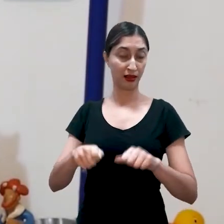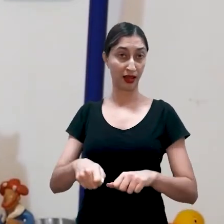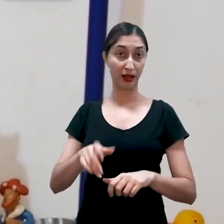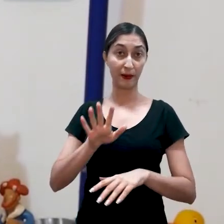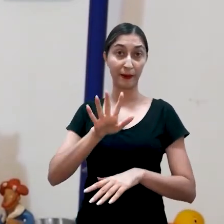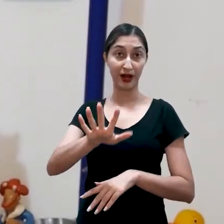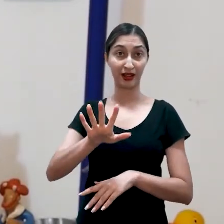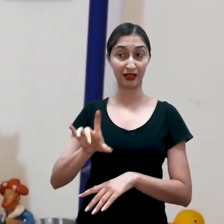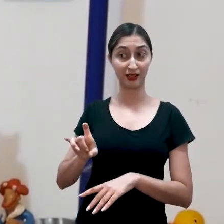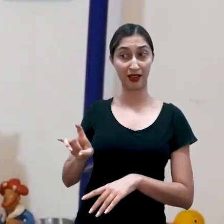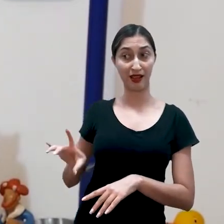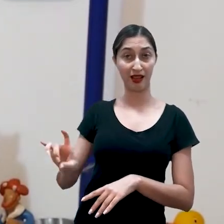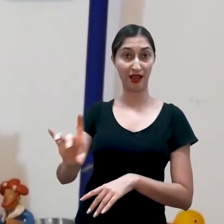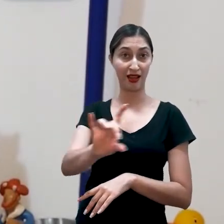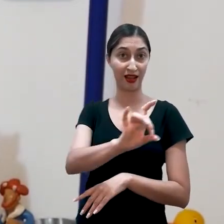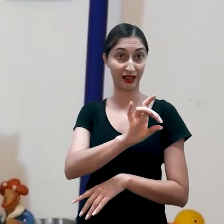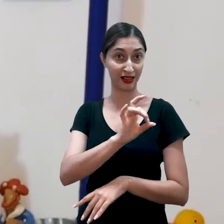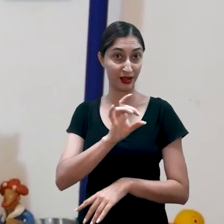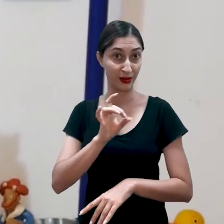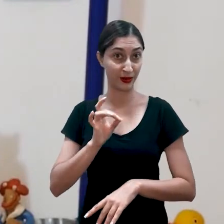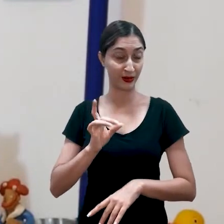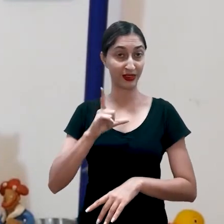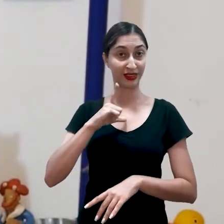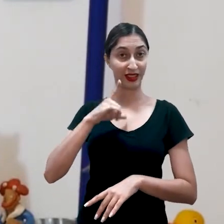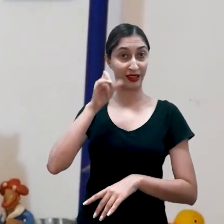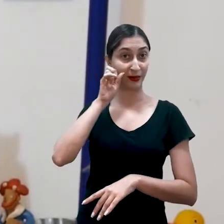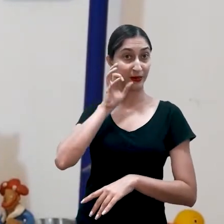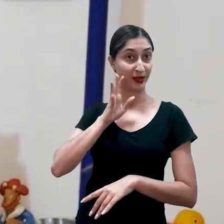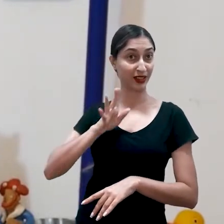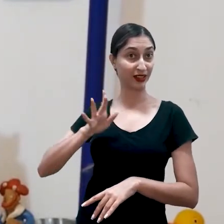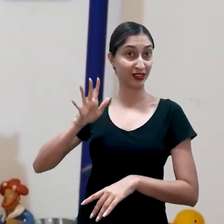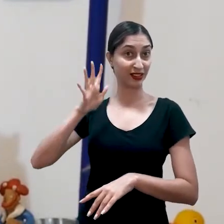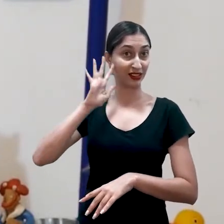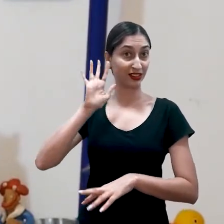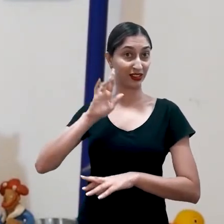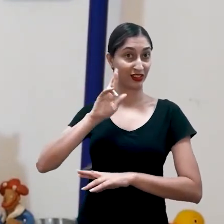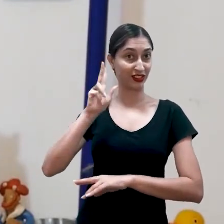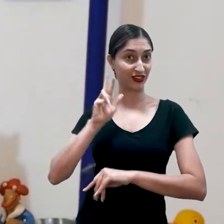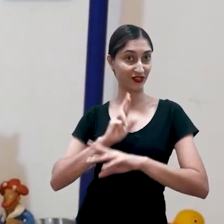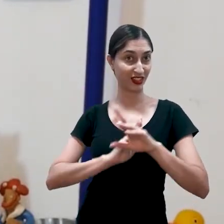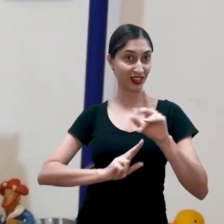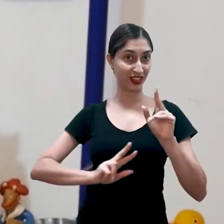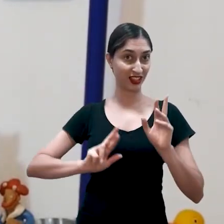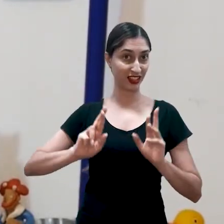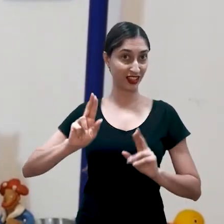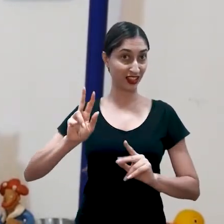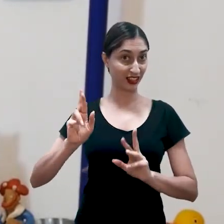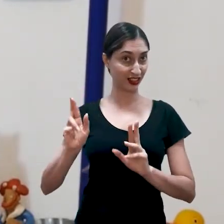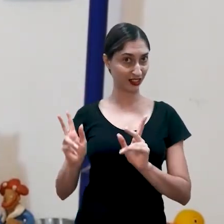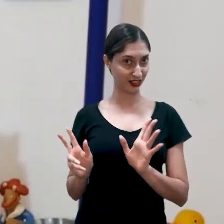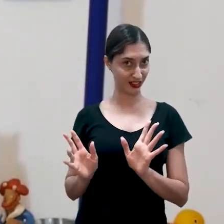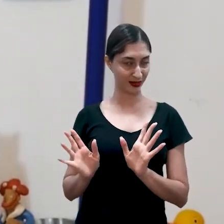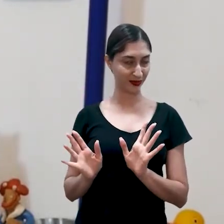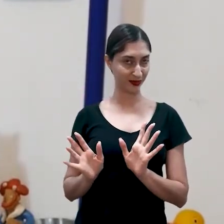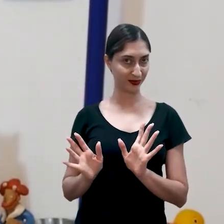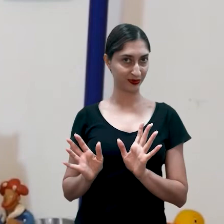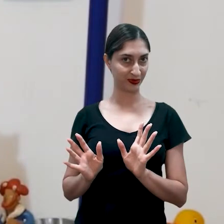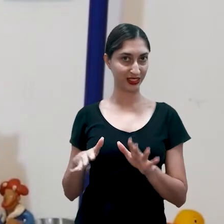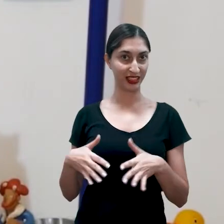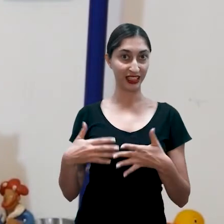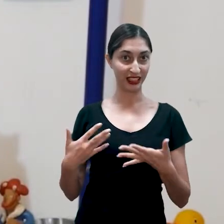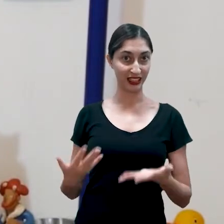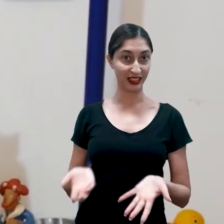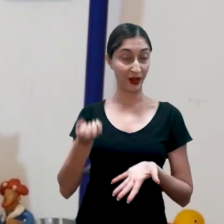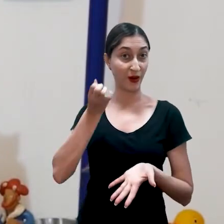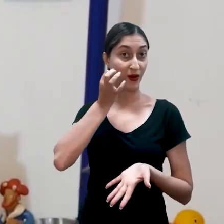mas cada pessoa coloca a sua imaginação naquele material e